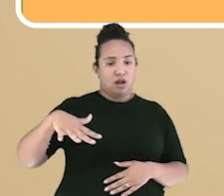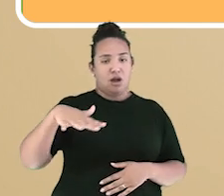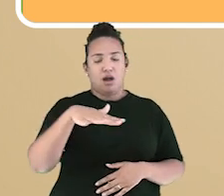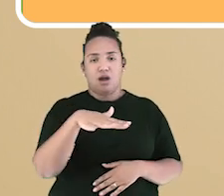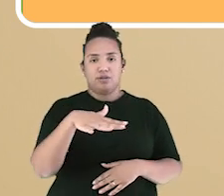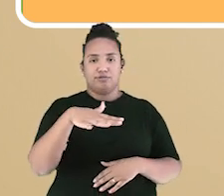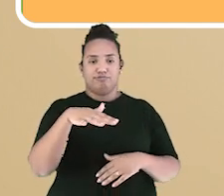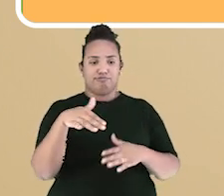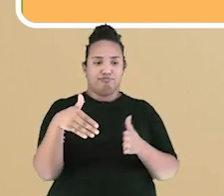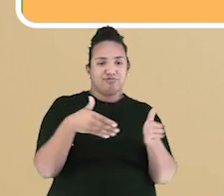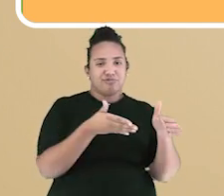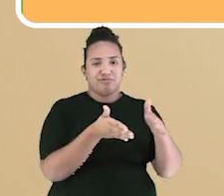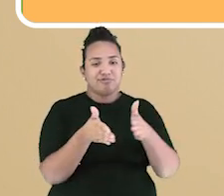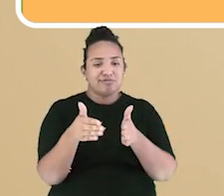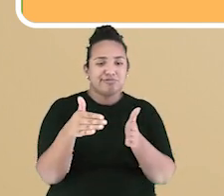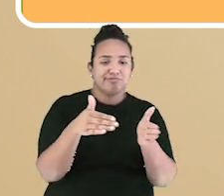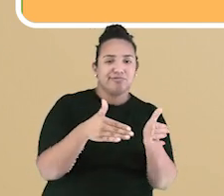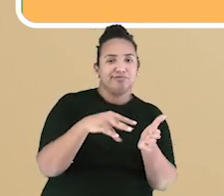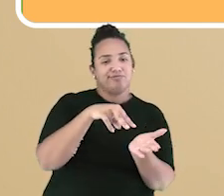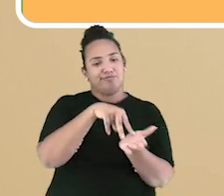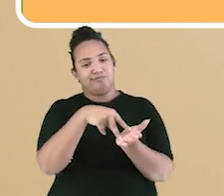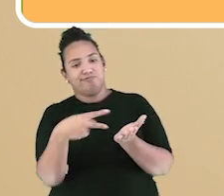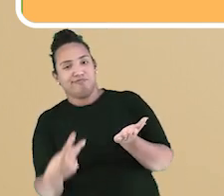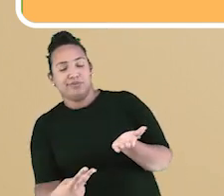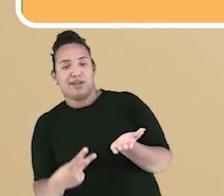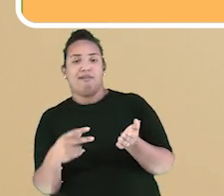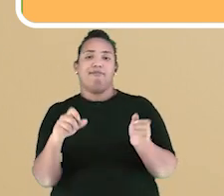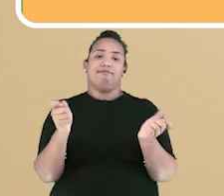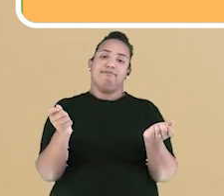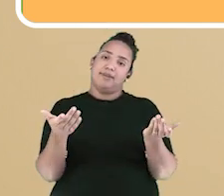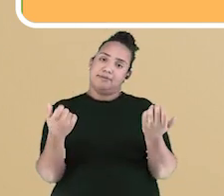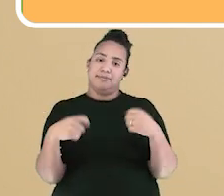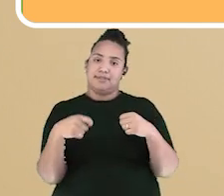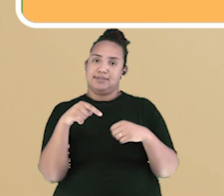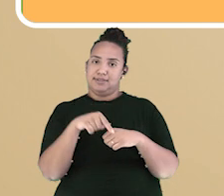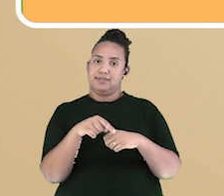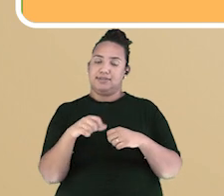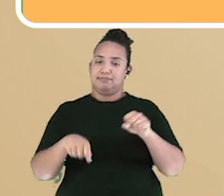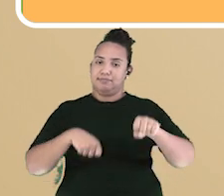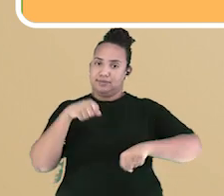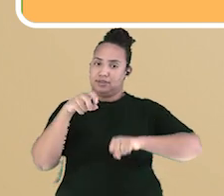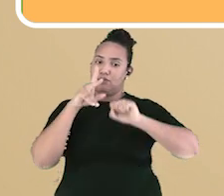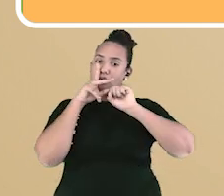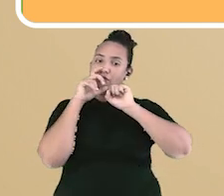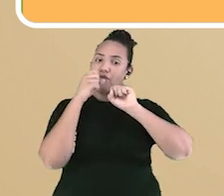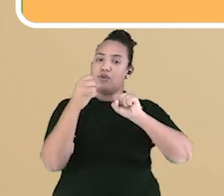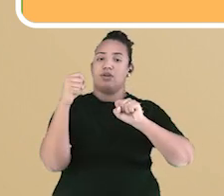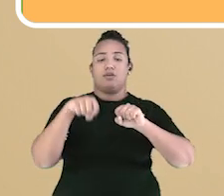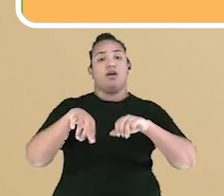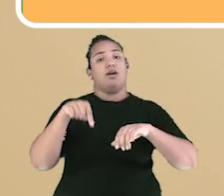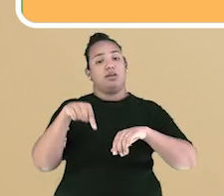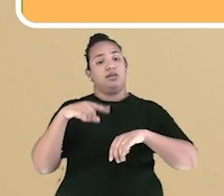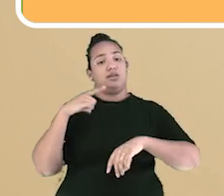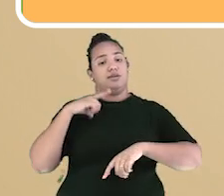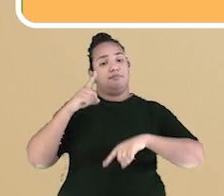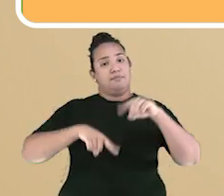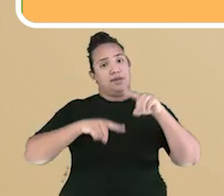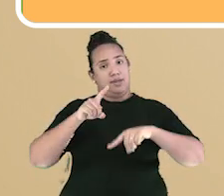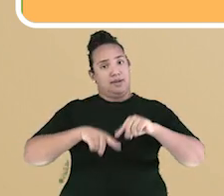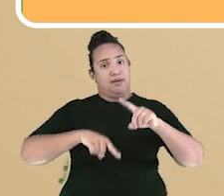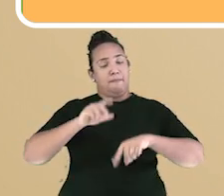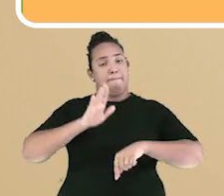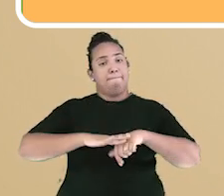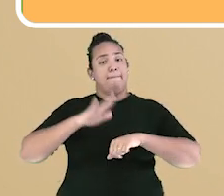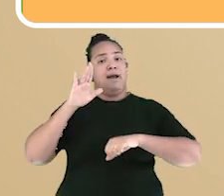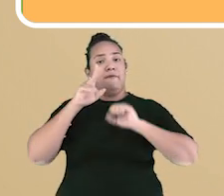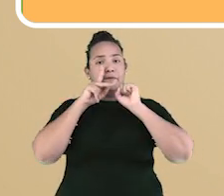vai cair várias vezes, precisando de maior resistência. Por isso, essas bikes são construídas com materiais mais